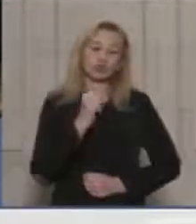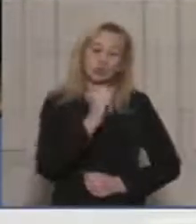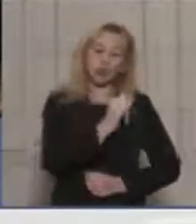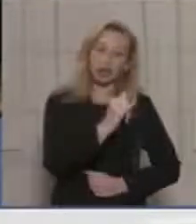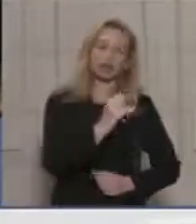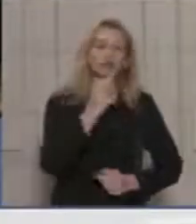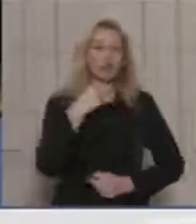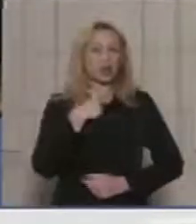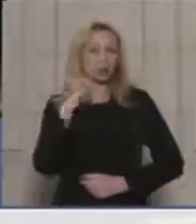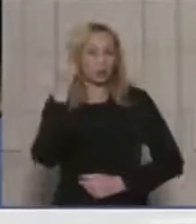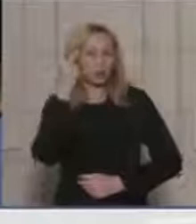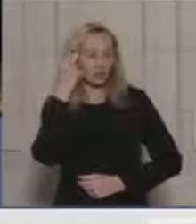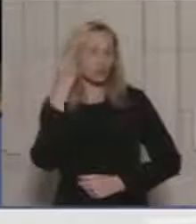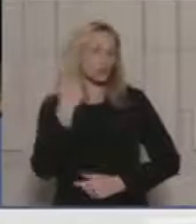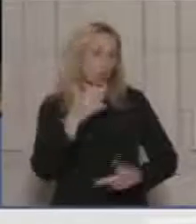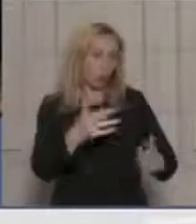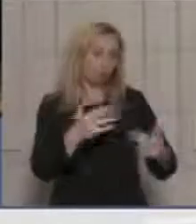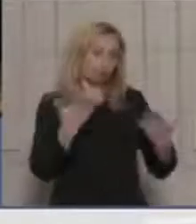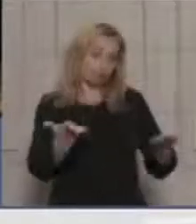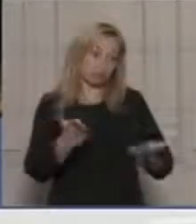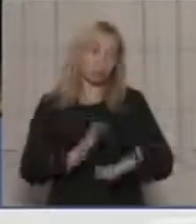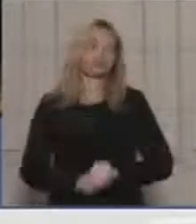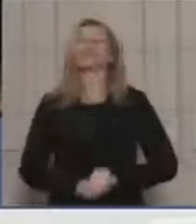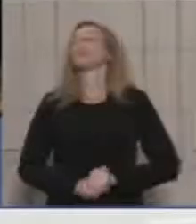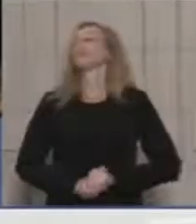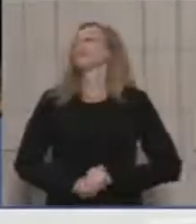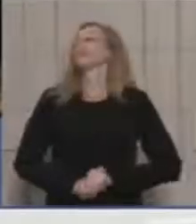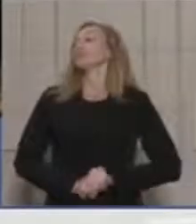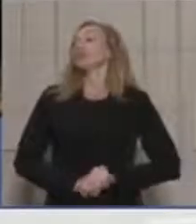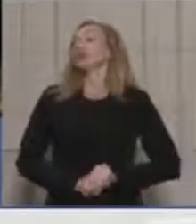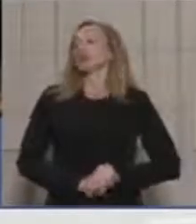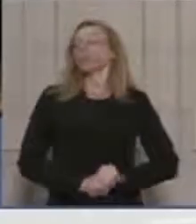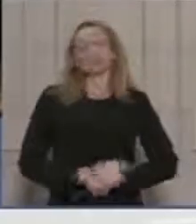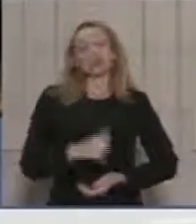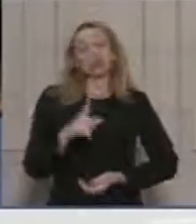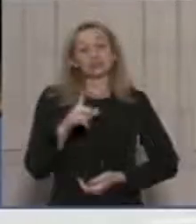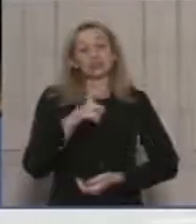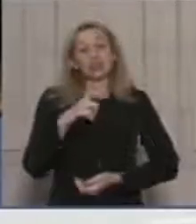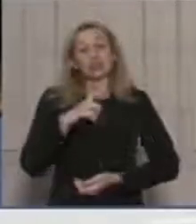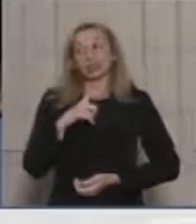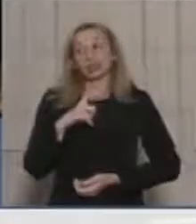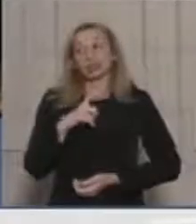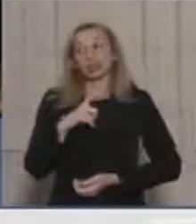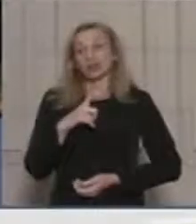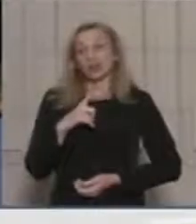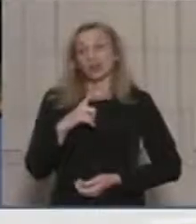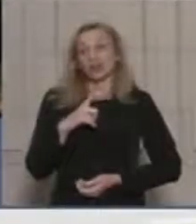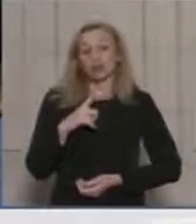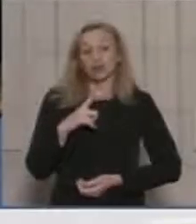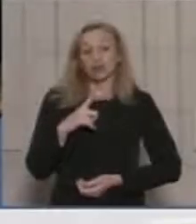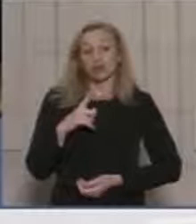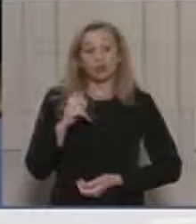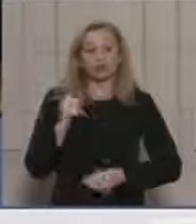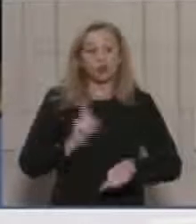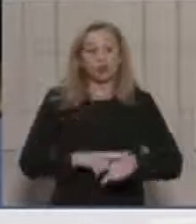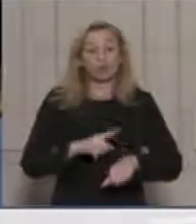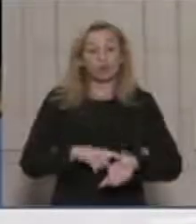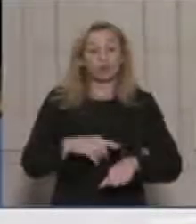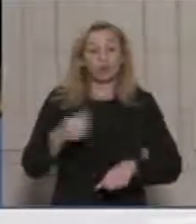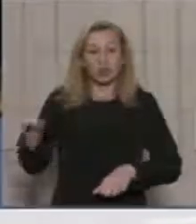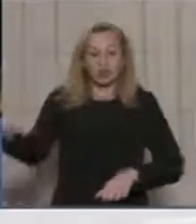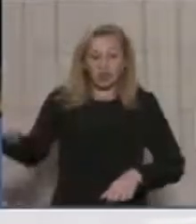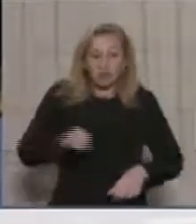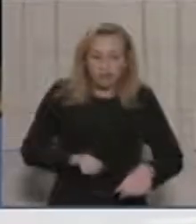E teve o atentado criminoso da facada, que